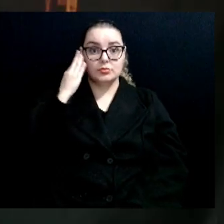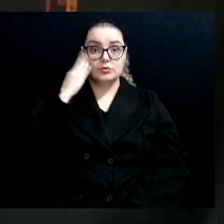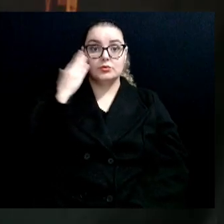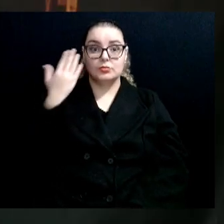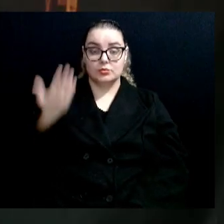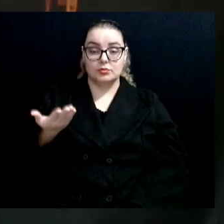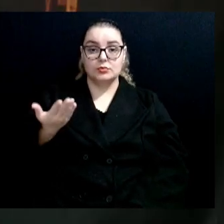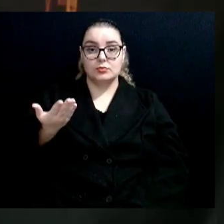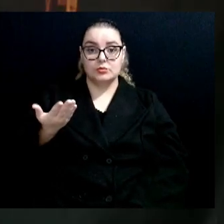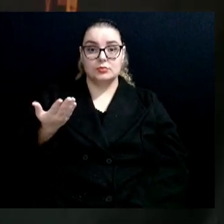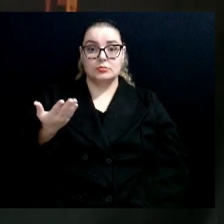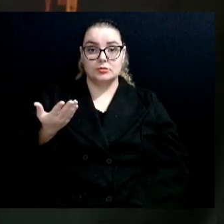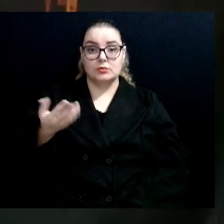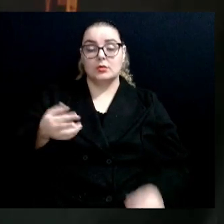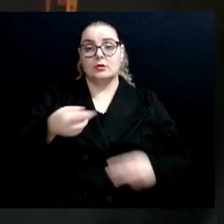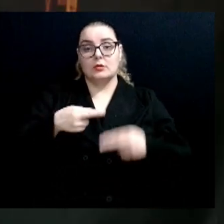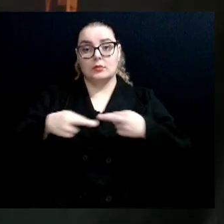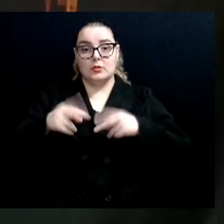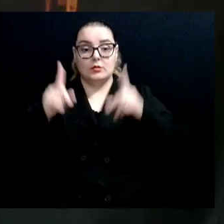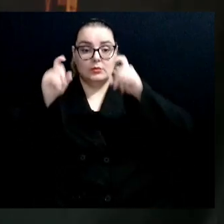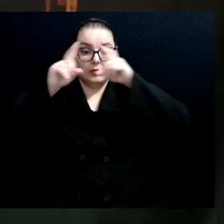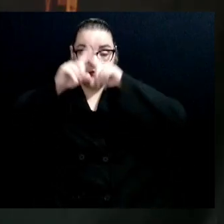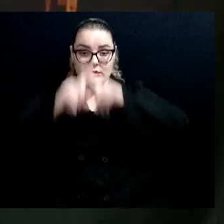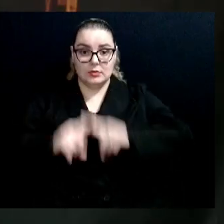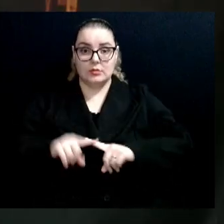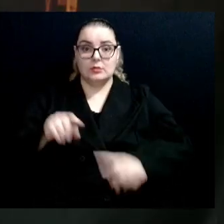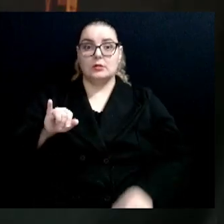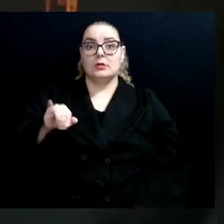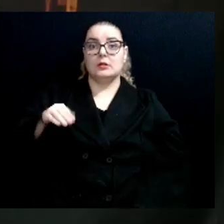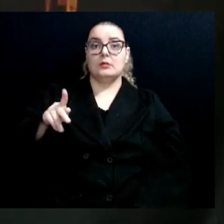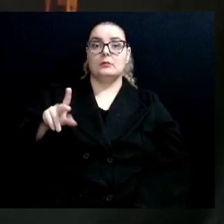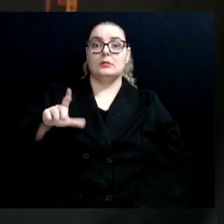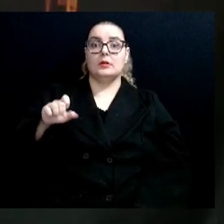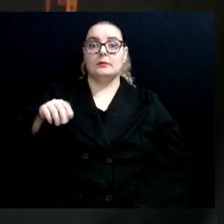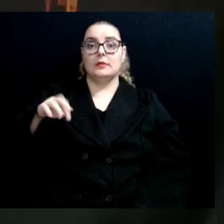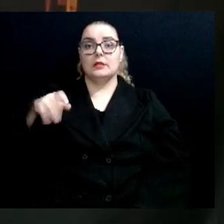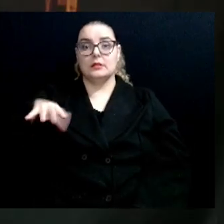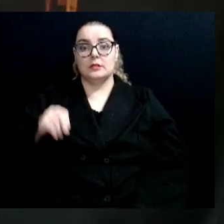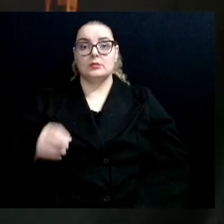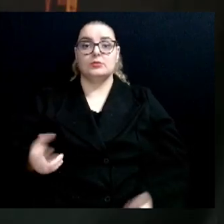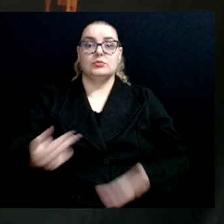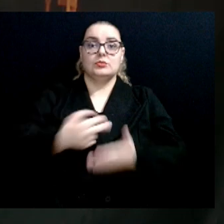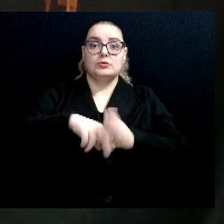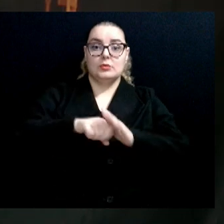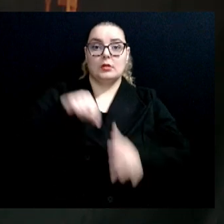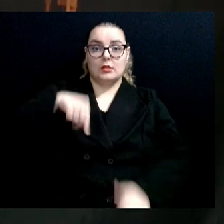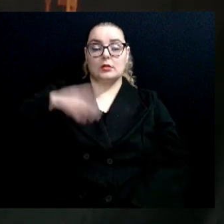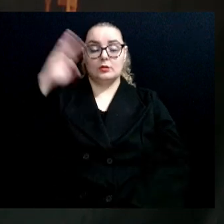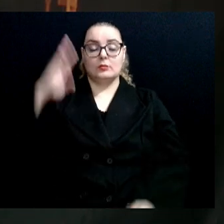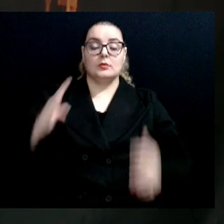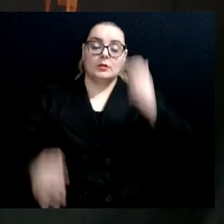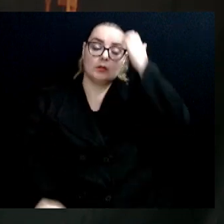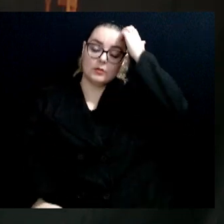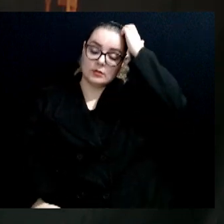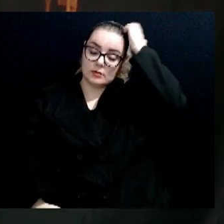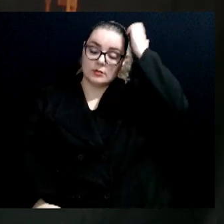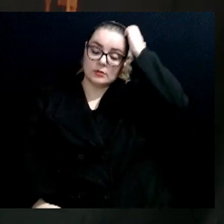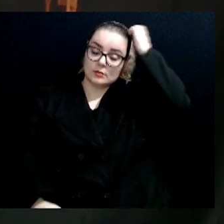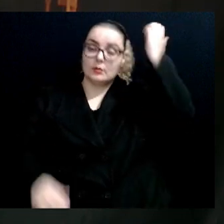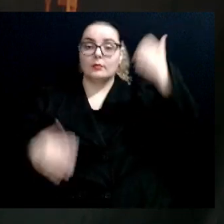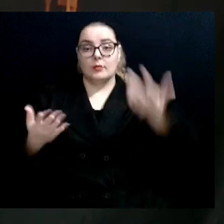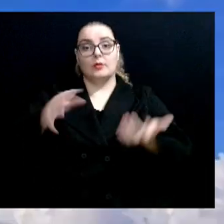esses desafios da implementação de tributos aqui no Brasil. Bom, vamos lá, previsão do tempo para